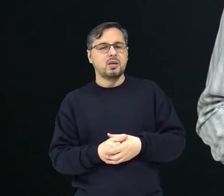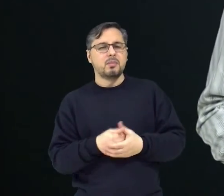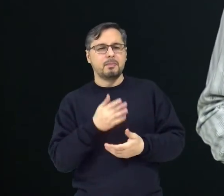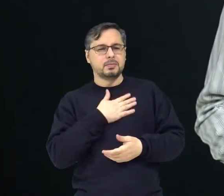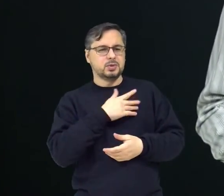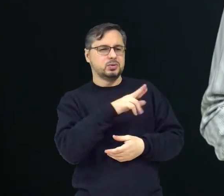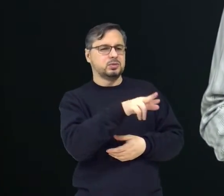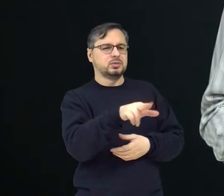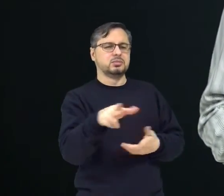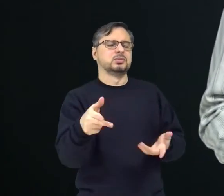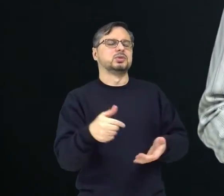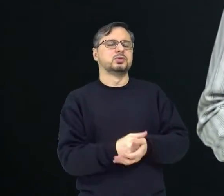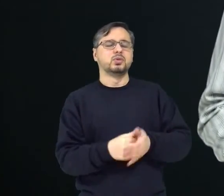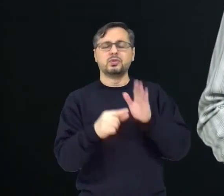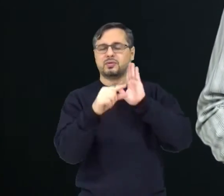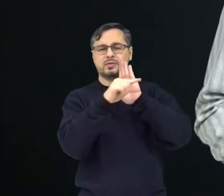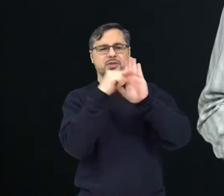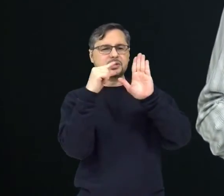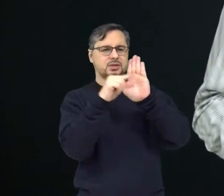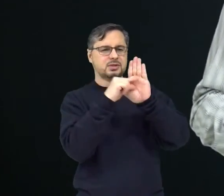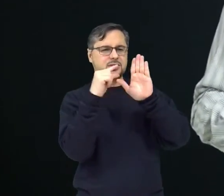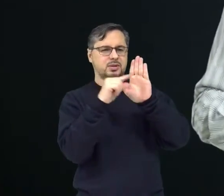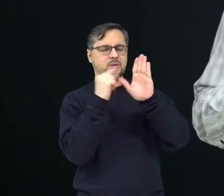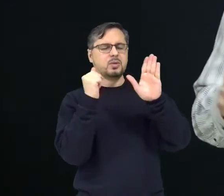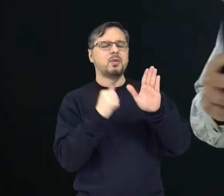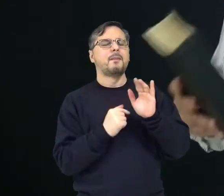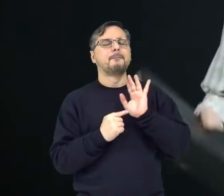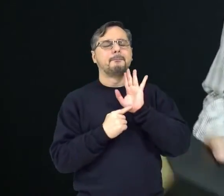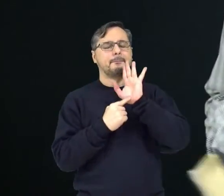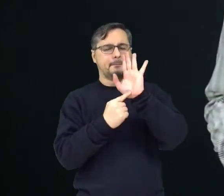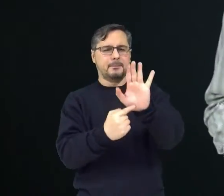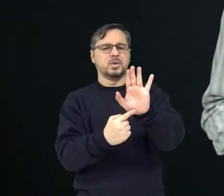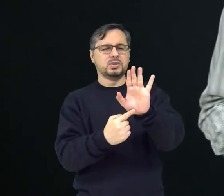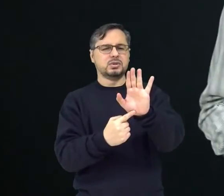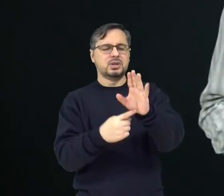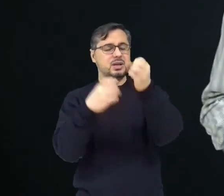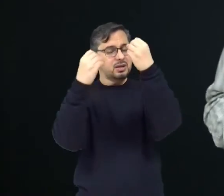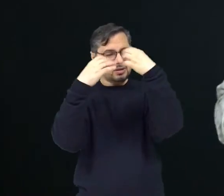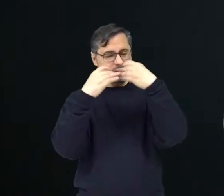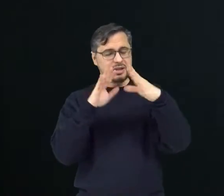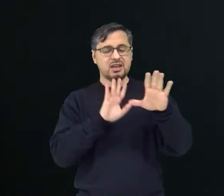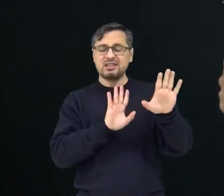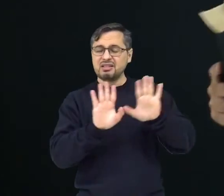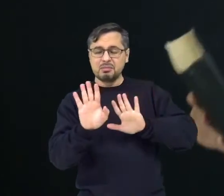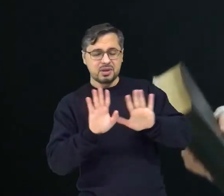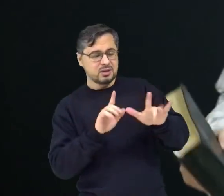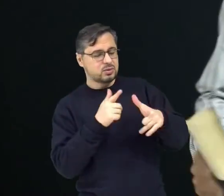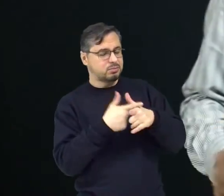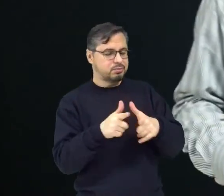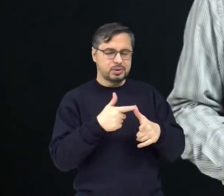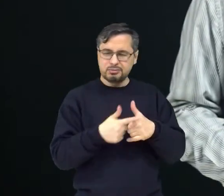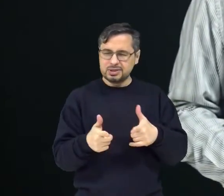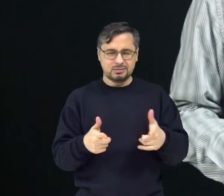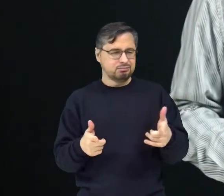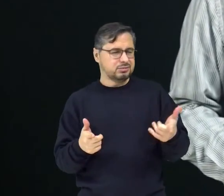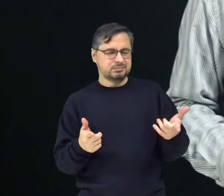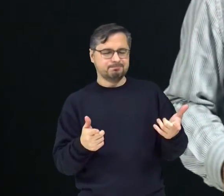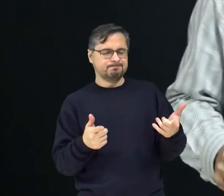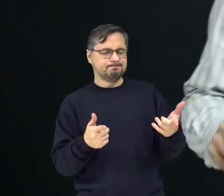irmã, este versículo nos diz que, independente das circunstâncias, independente das